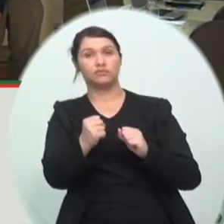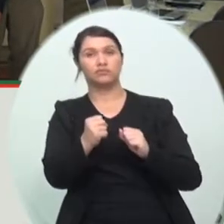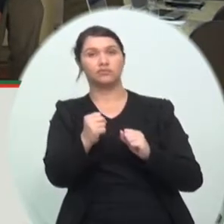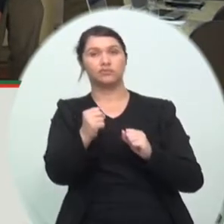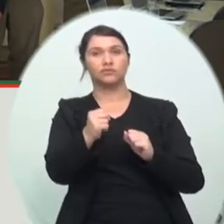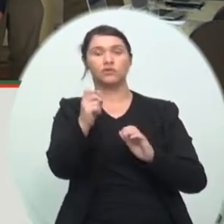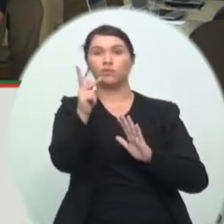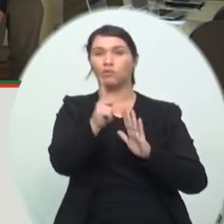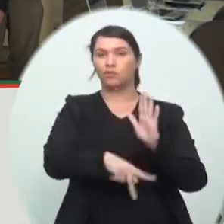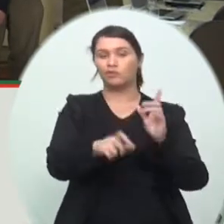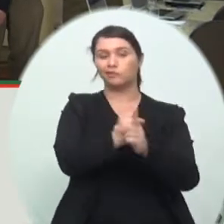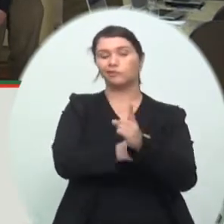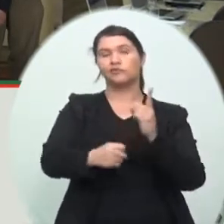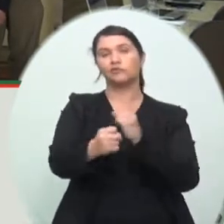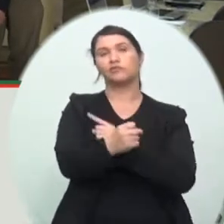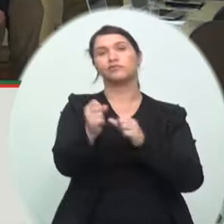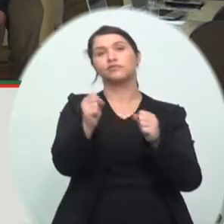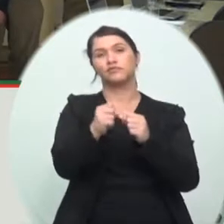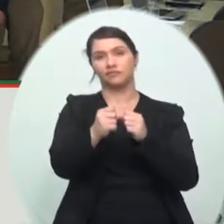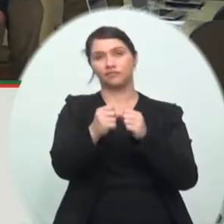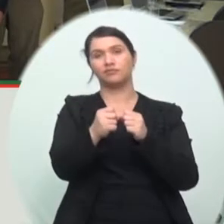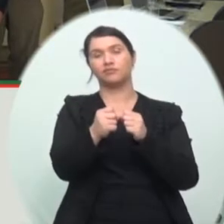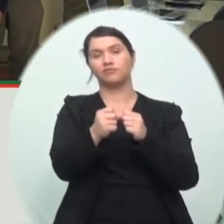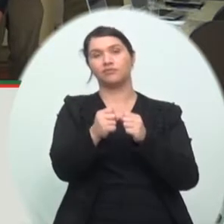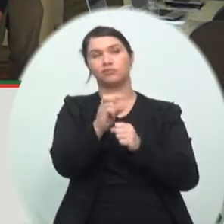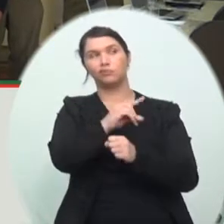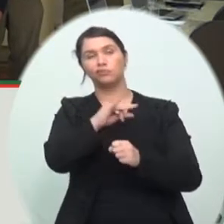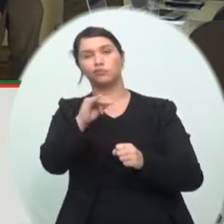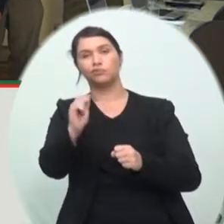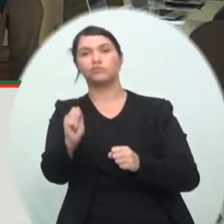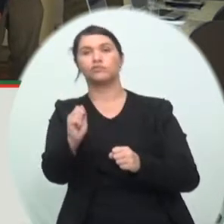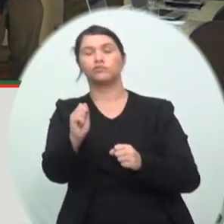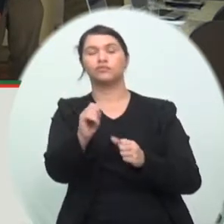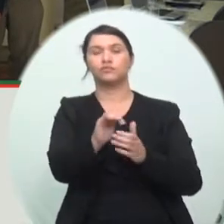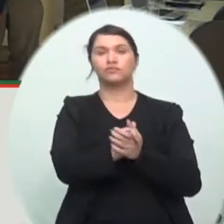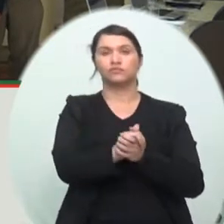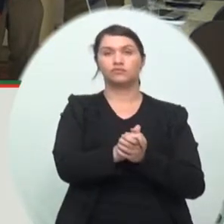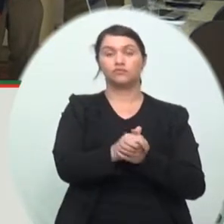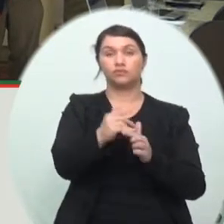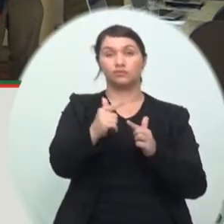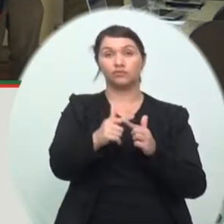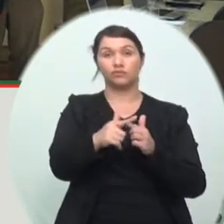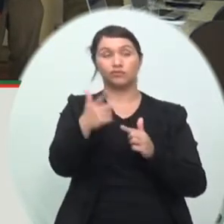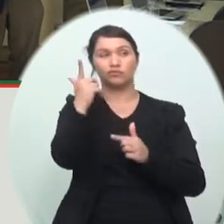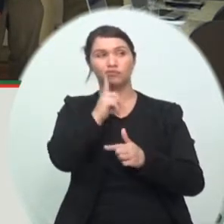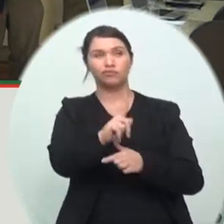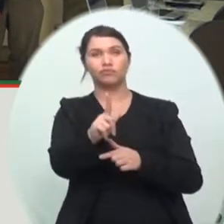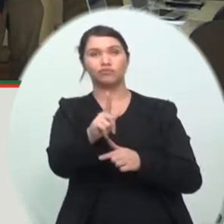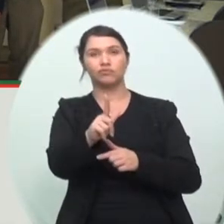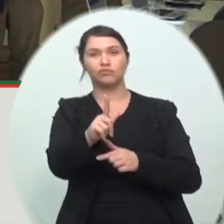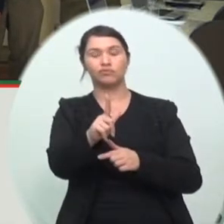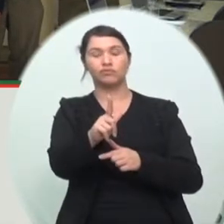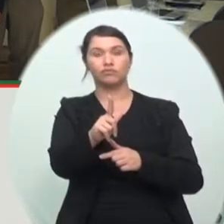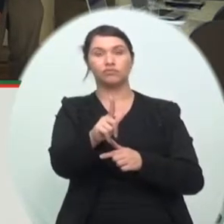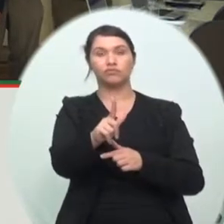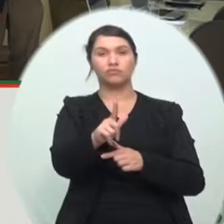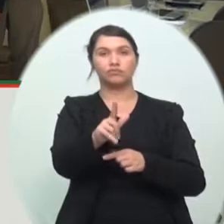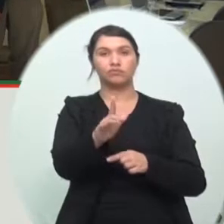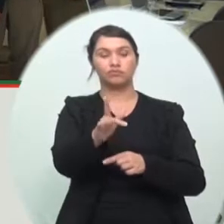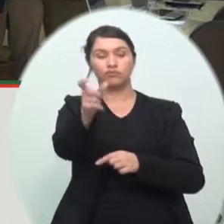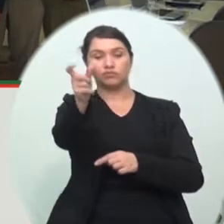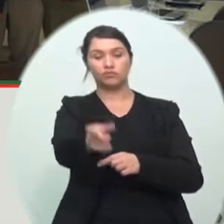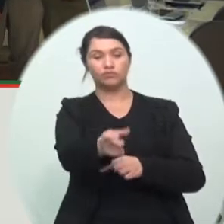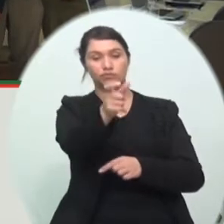projetos sociais, nós estaríamos tirando algumas pessoas de possibilidades de ingressar no mundo do crime. E